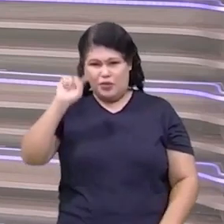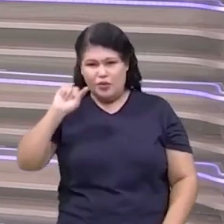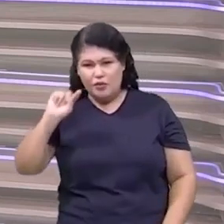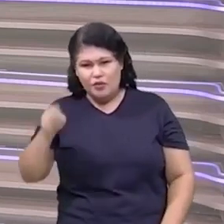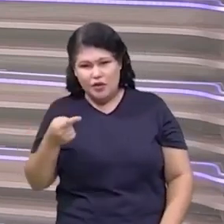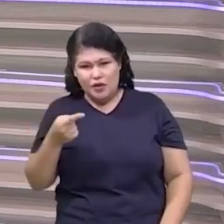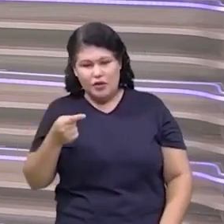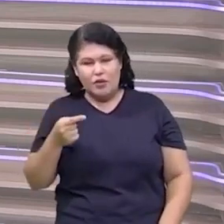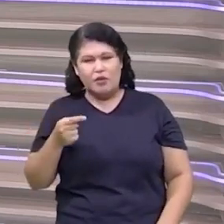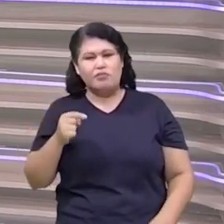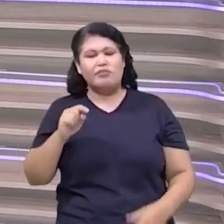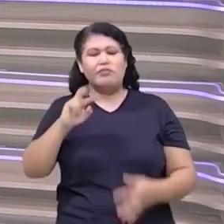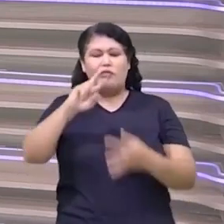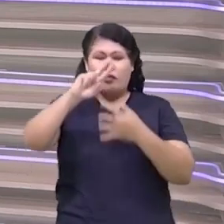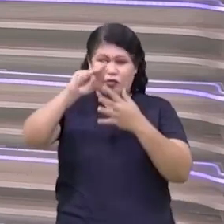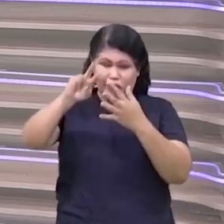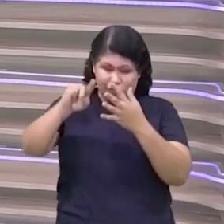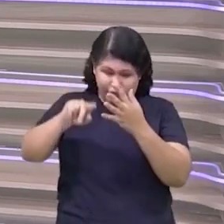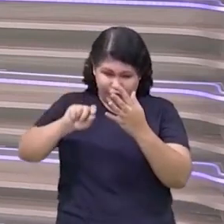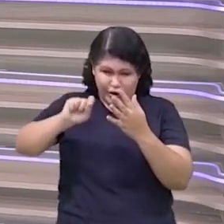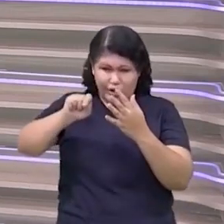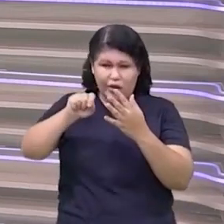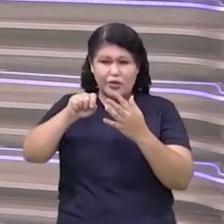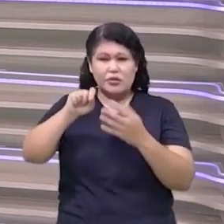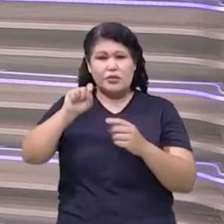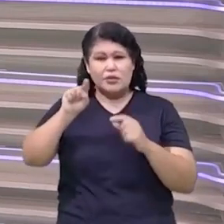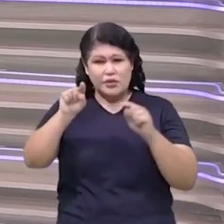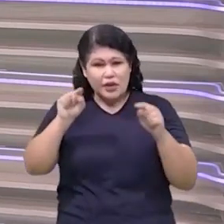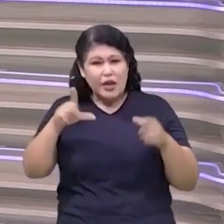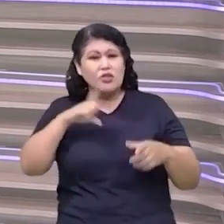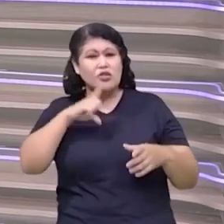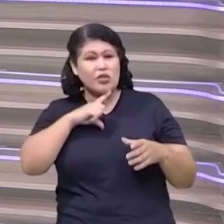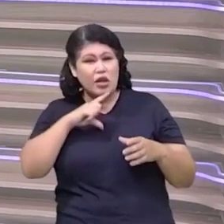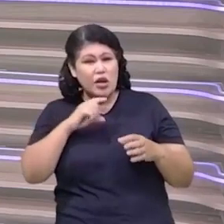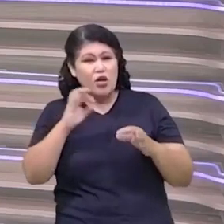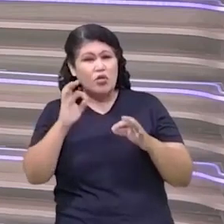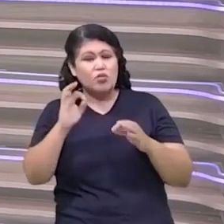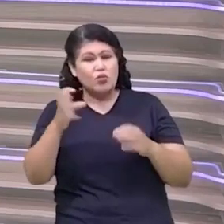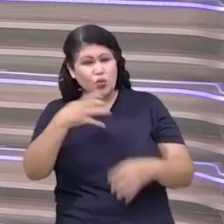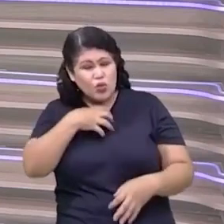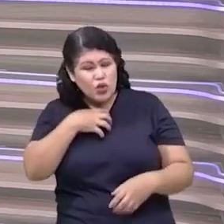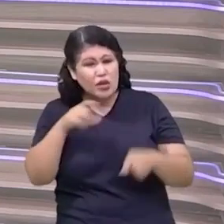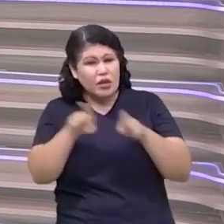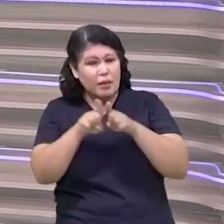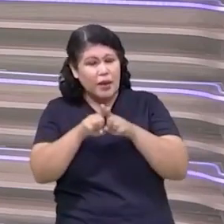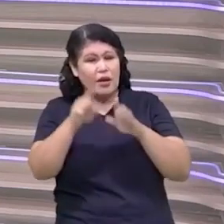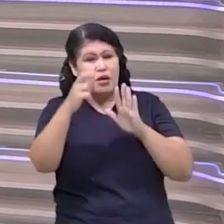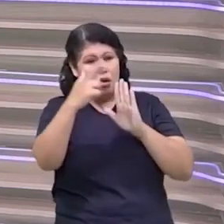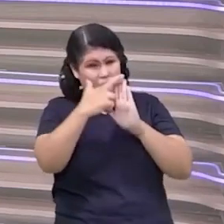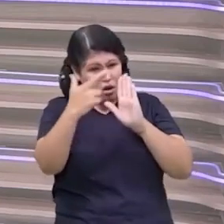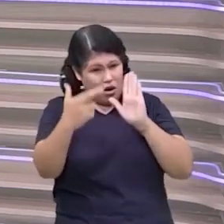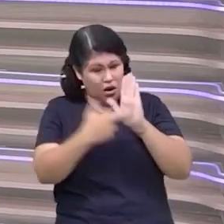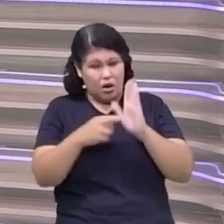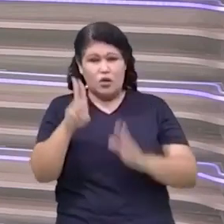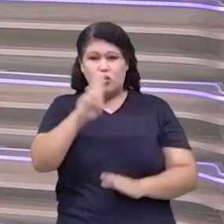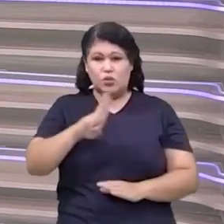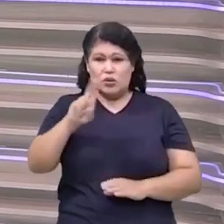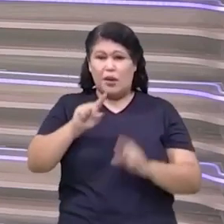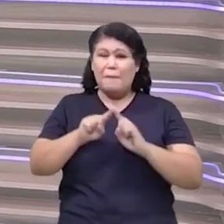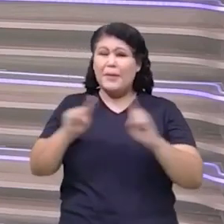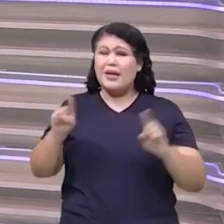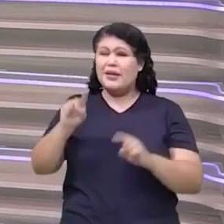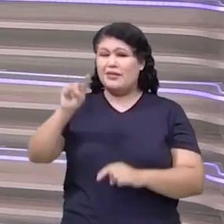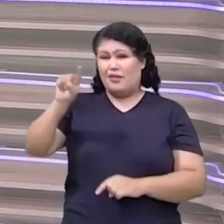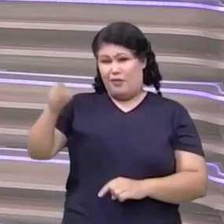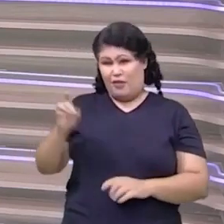vírgula. Todos eles têm uma forma e uma regra, né, de utilização. Mas a vírgula, em especial, ela